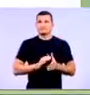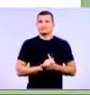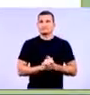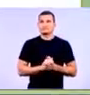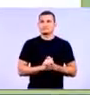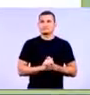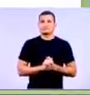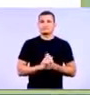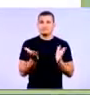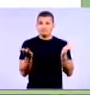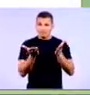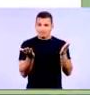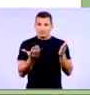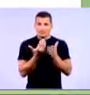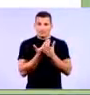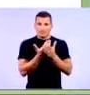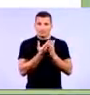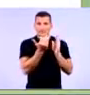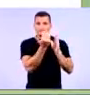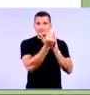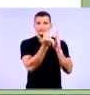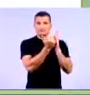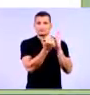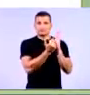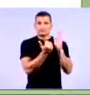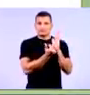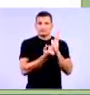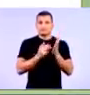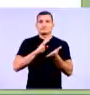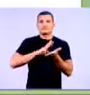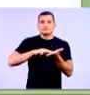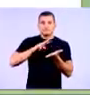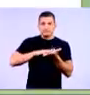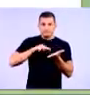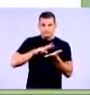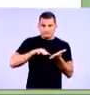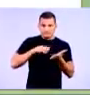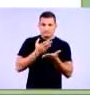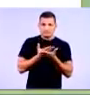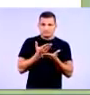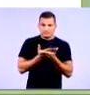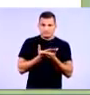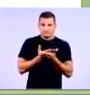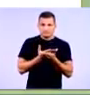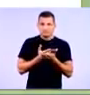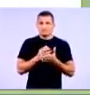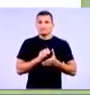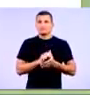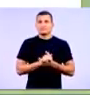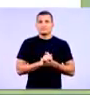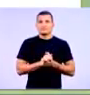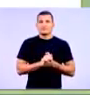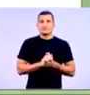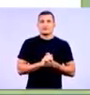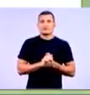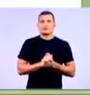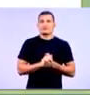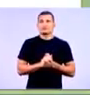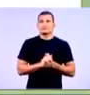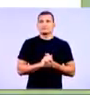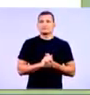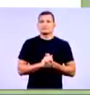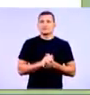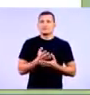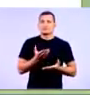Na nossa agenda da aula, nós veremos as metodologias de estudo baseadas nos princípios da autonomia,